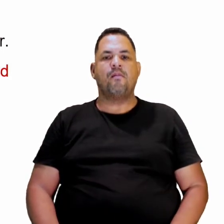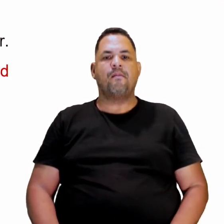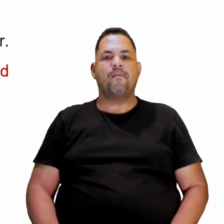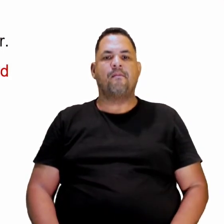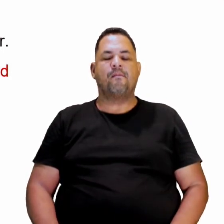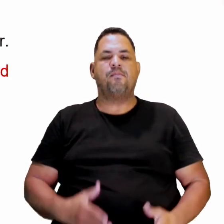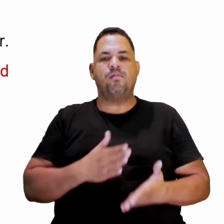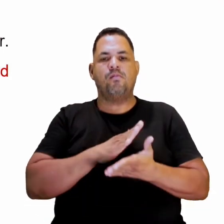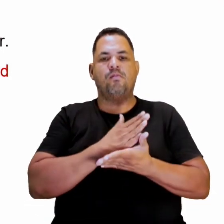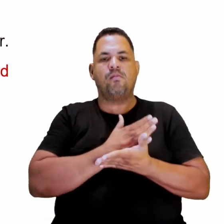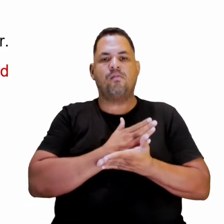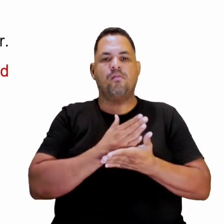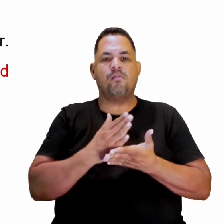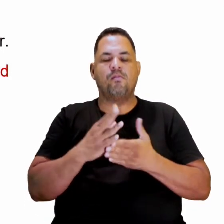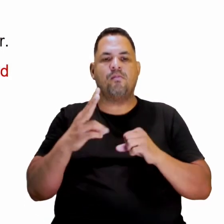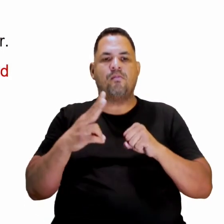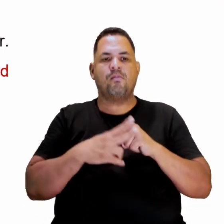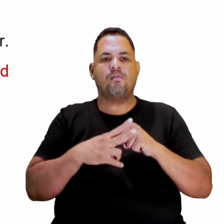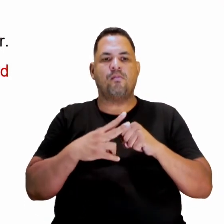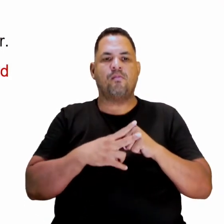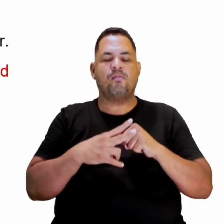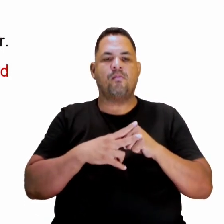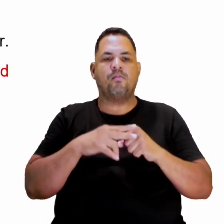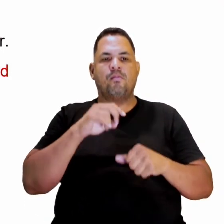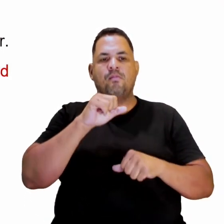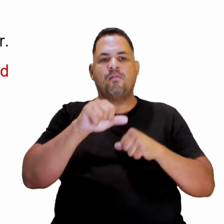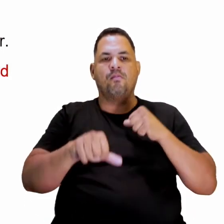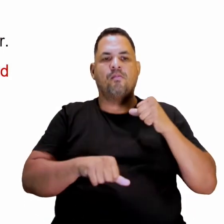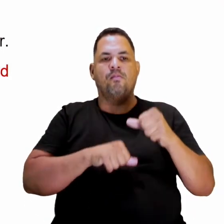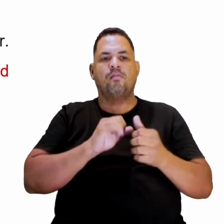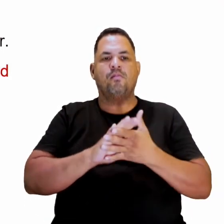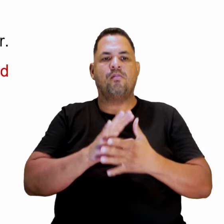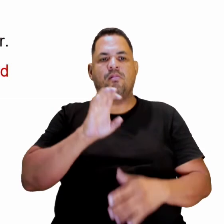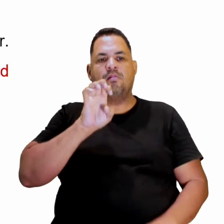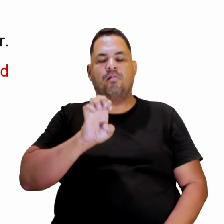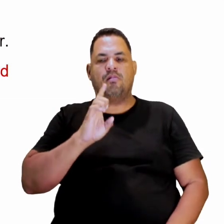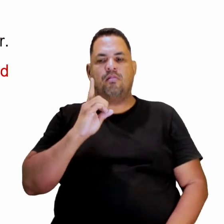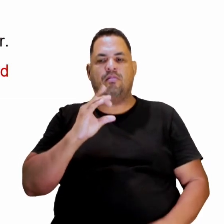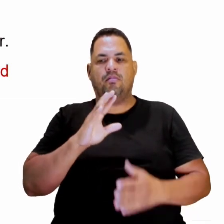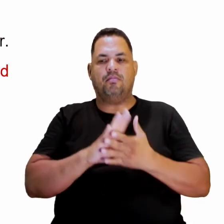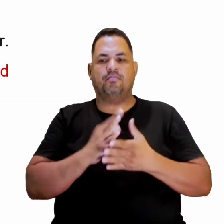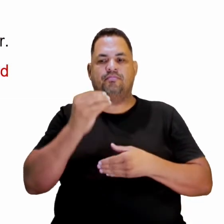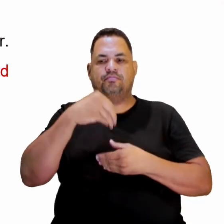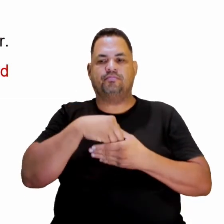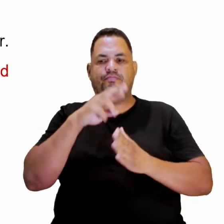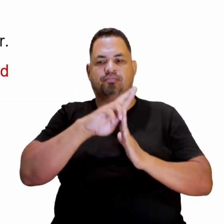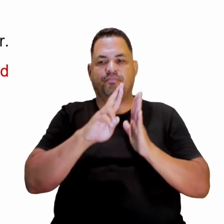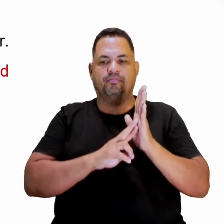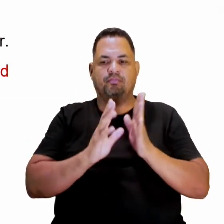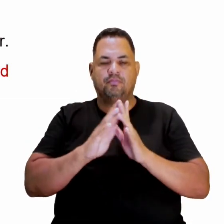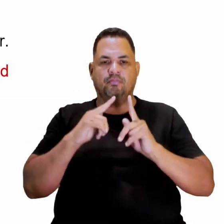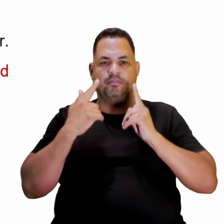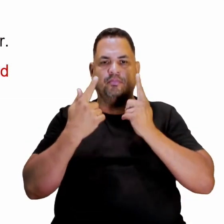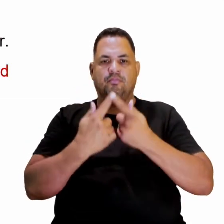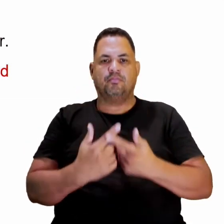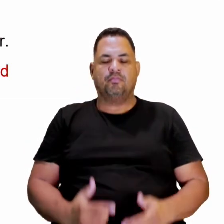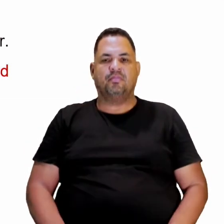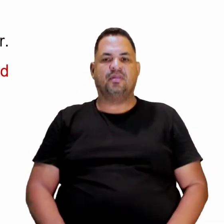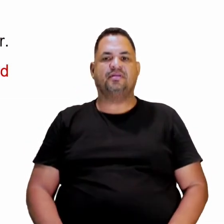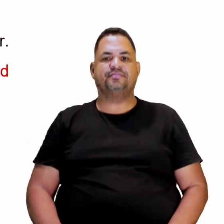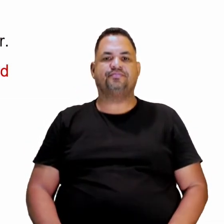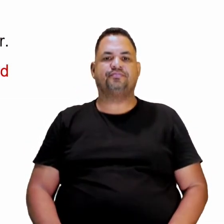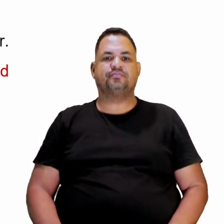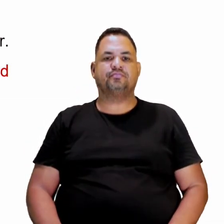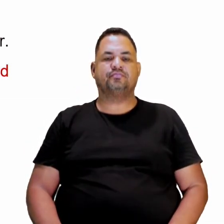ele começou, o verbo start passou para cá com ED, porque faz parte da regra geral. To read a lot